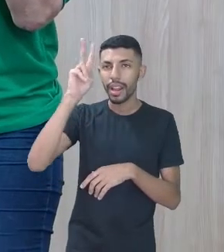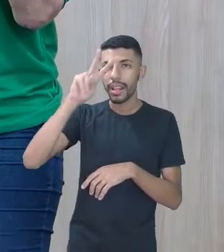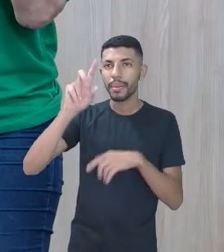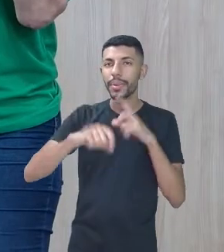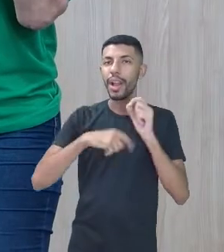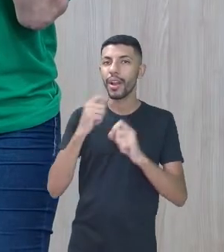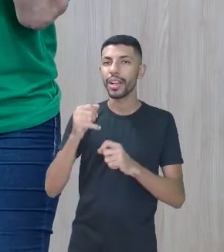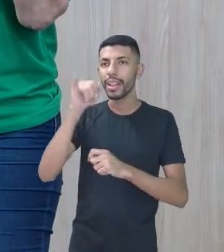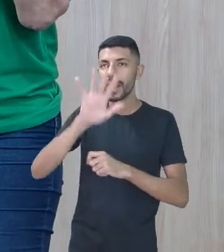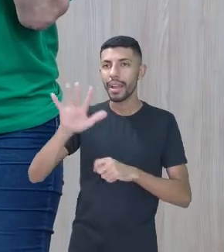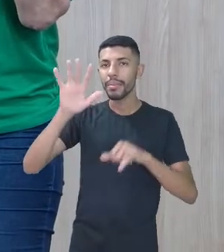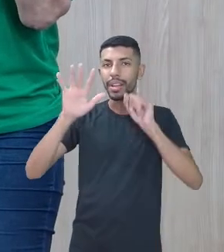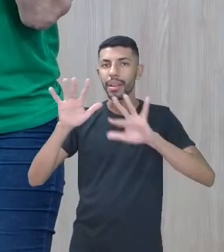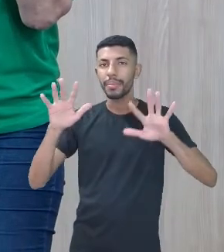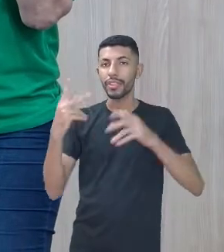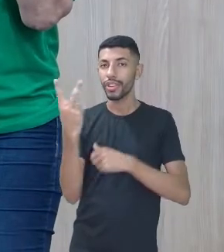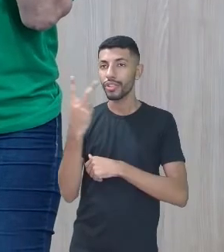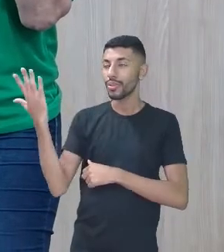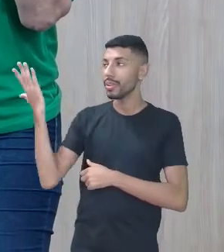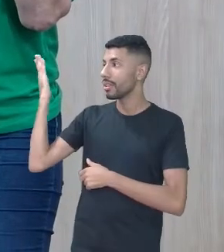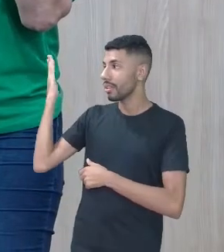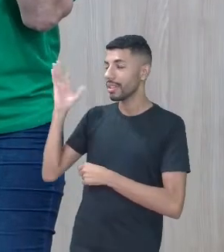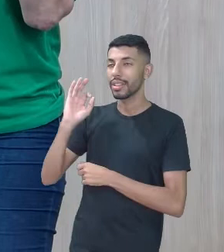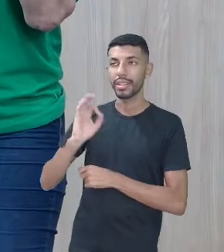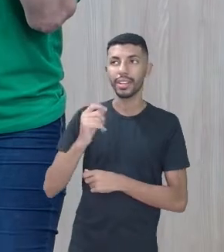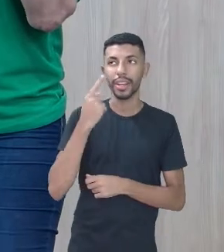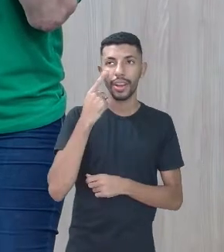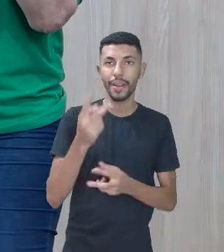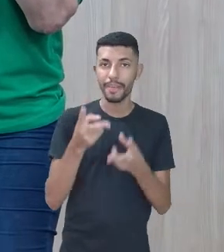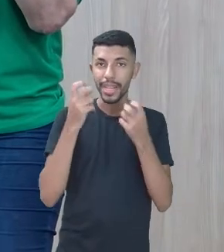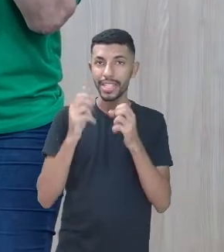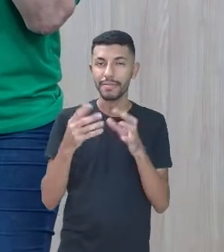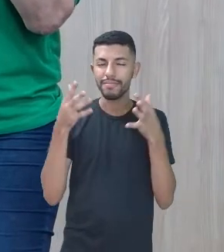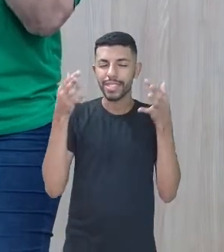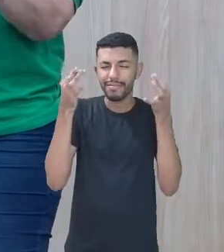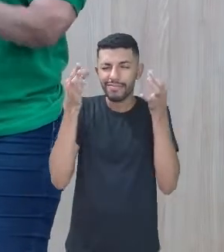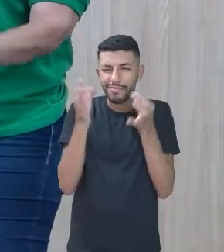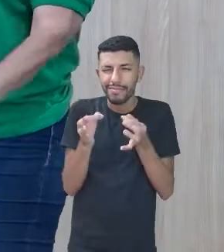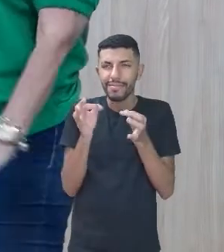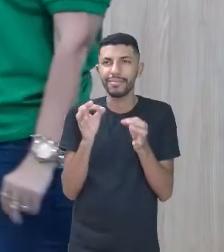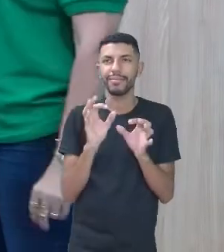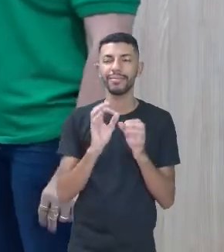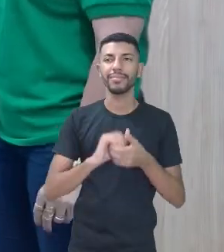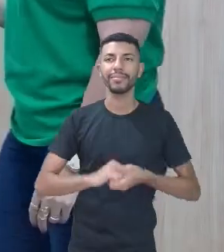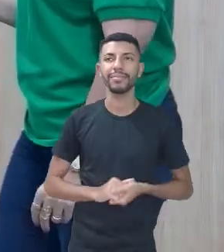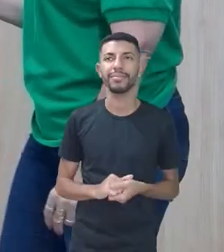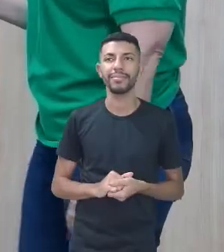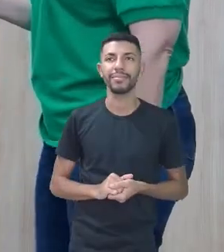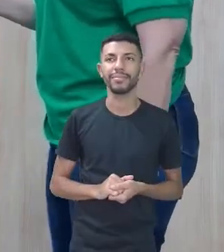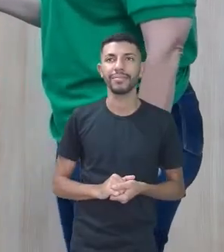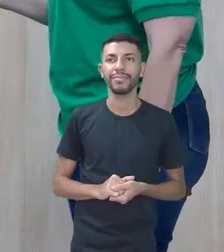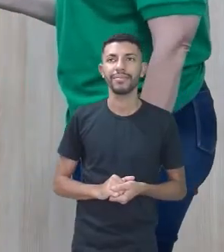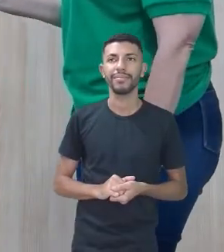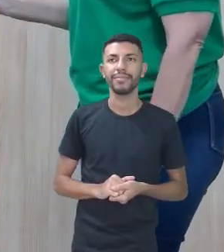imagens que vocês estão vendo aqui. Tá certo? Observem bem direitinho.